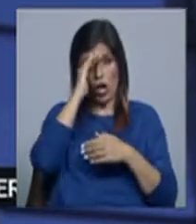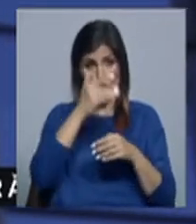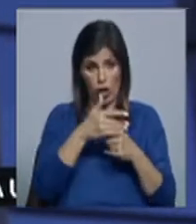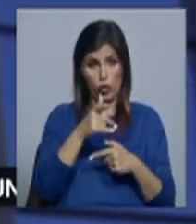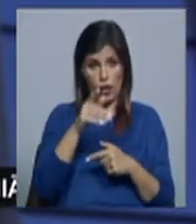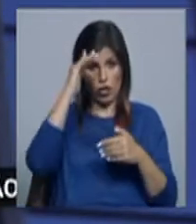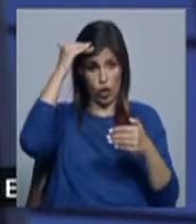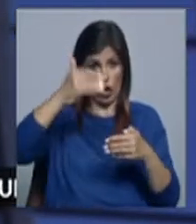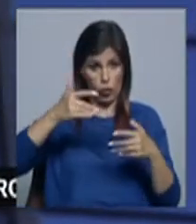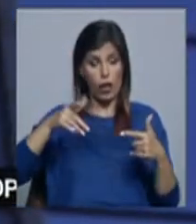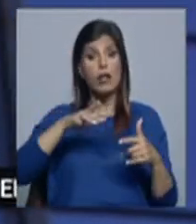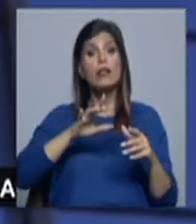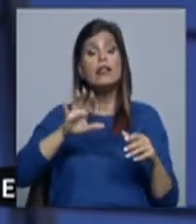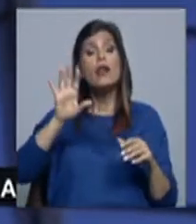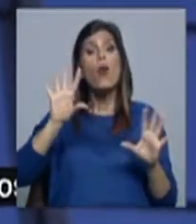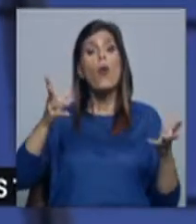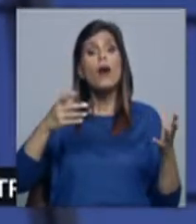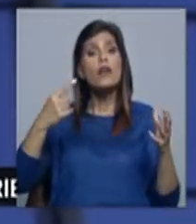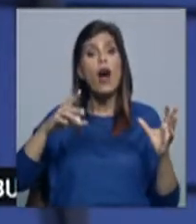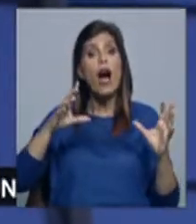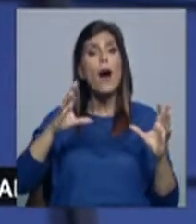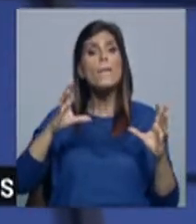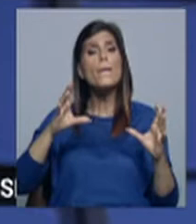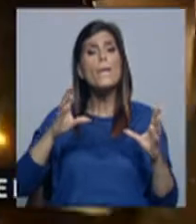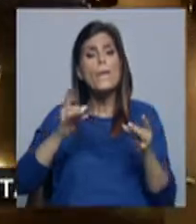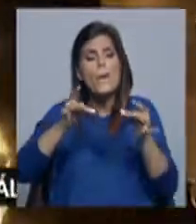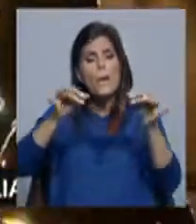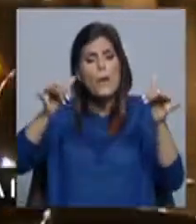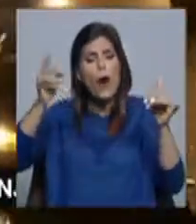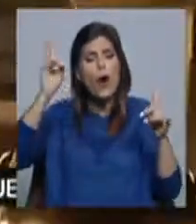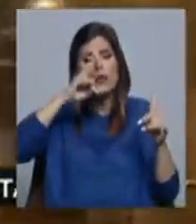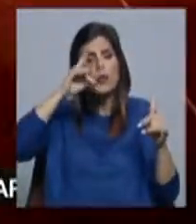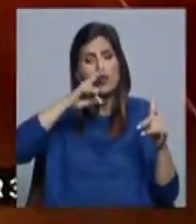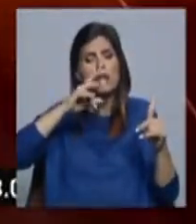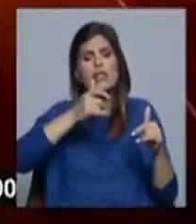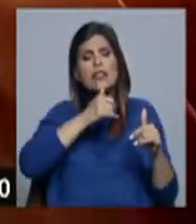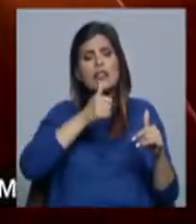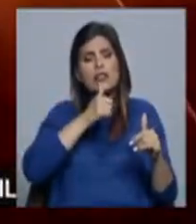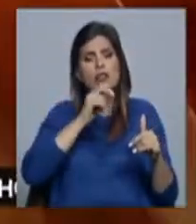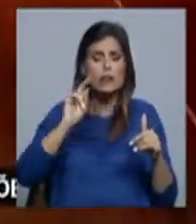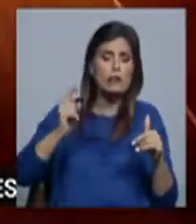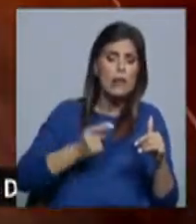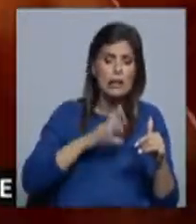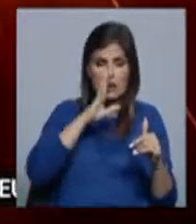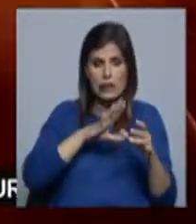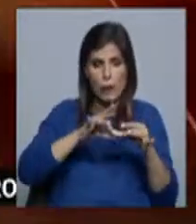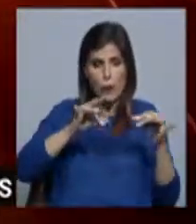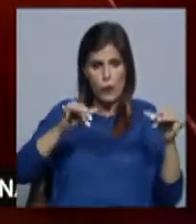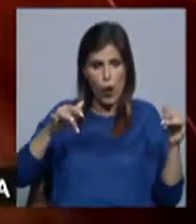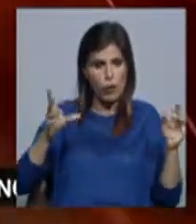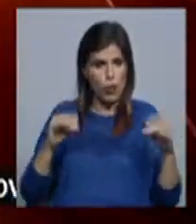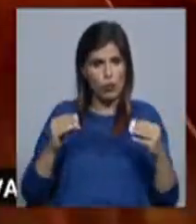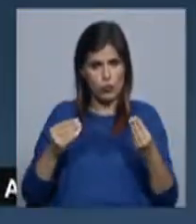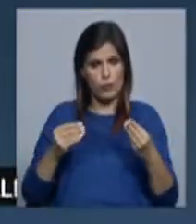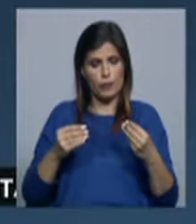astronautas, precisamente quando é que há excesso de pó lunar e quais as medidas que, no fundo, têm que se tomar quando existe esse excesso. Mas isto é muito